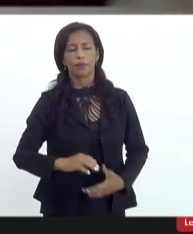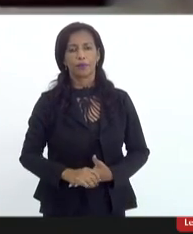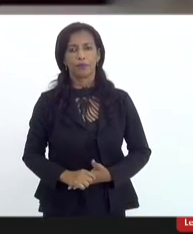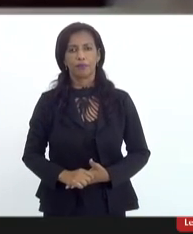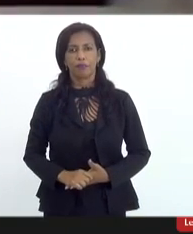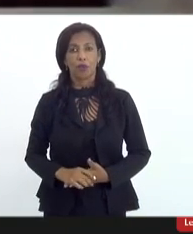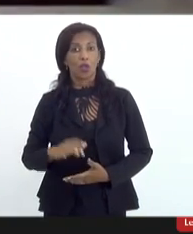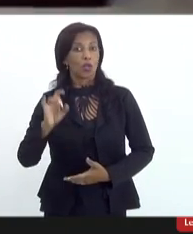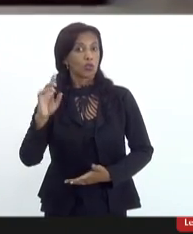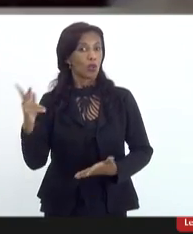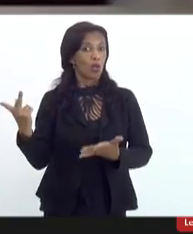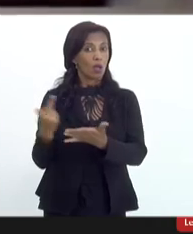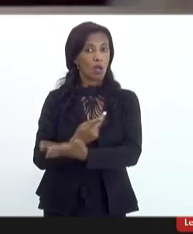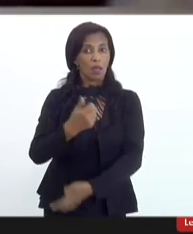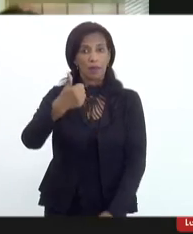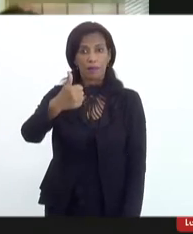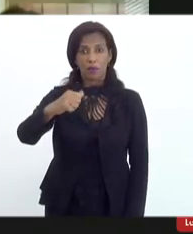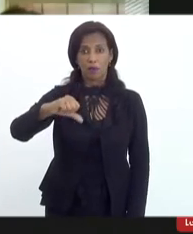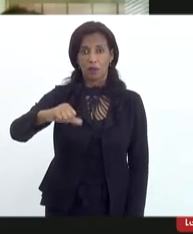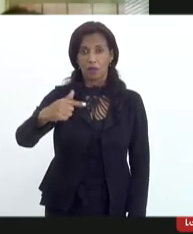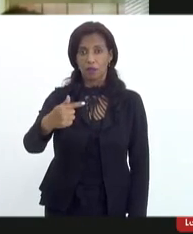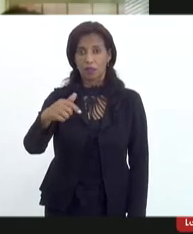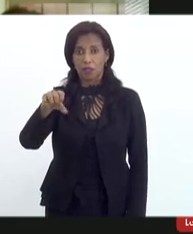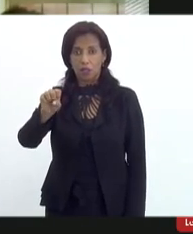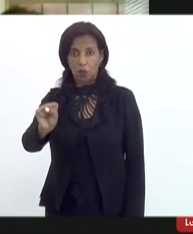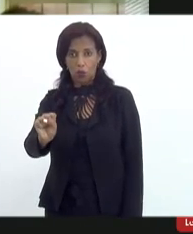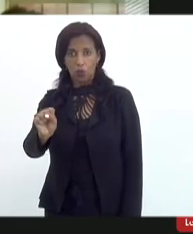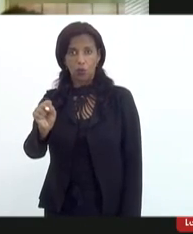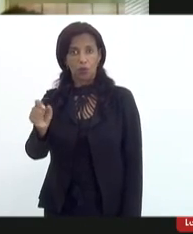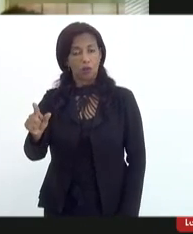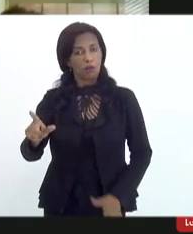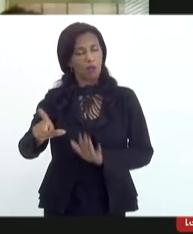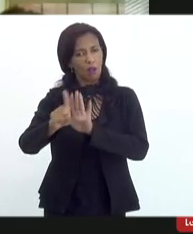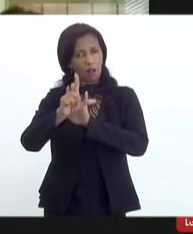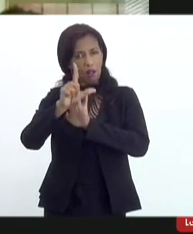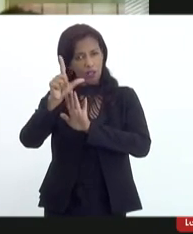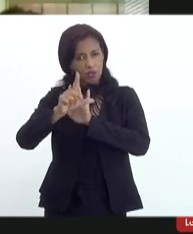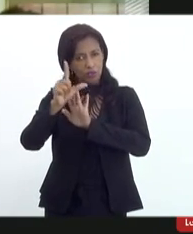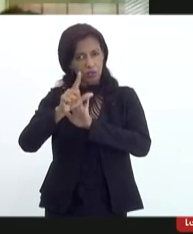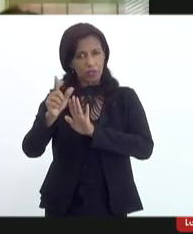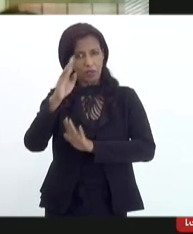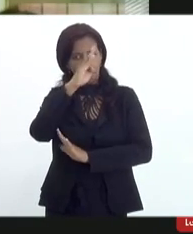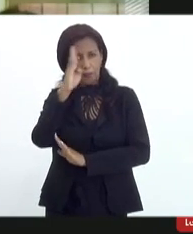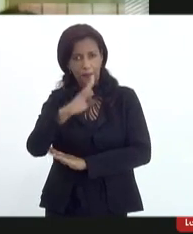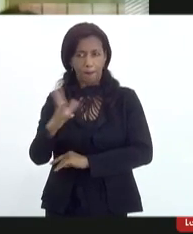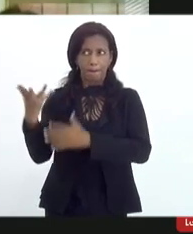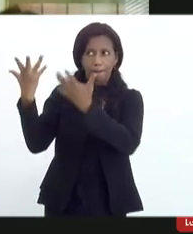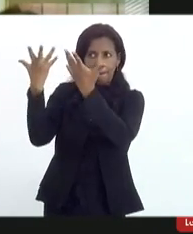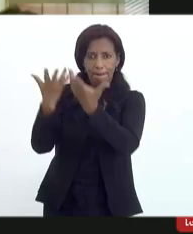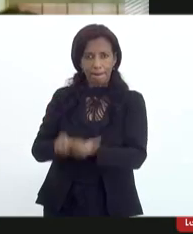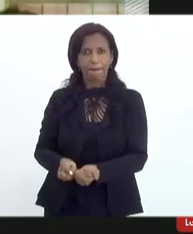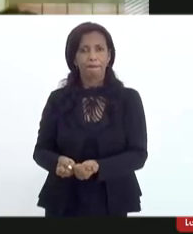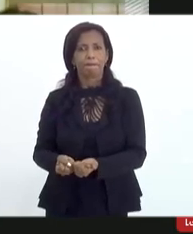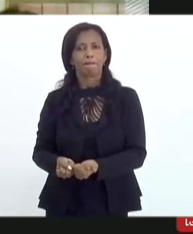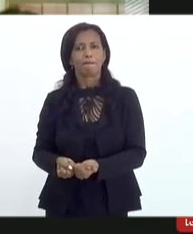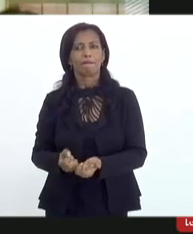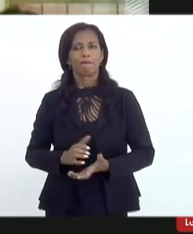Foi só em 1978 que a legislação brasileira recepcionou a Declaração Universal dos Direitos Humanos,